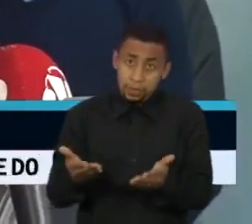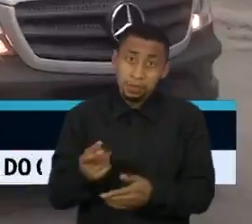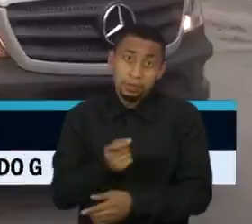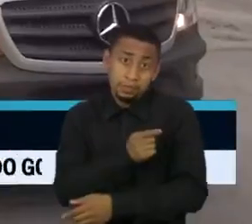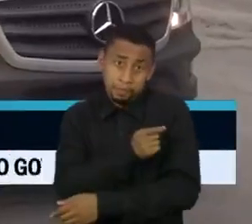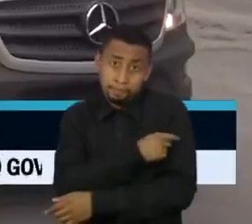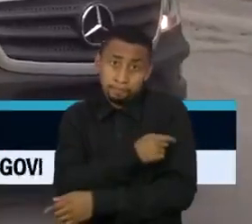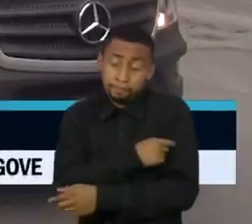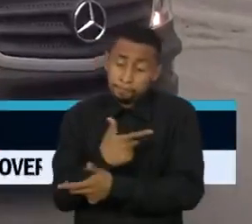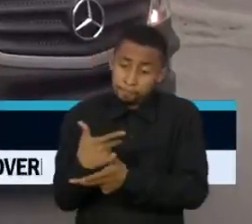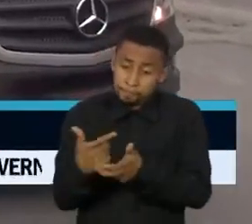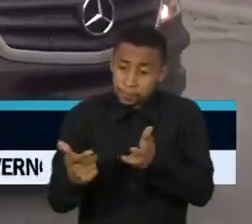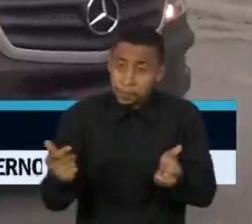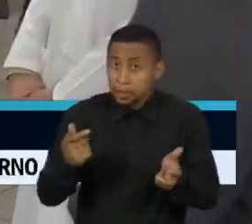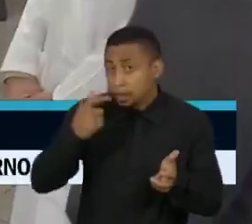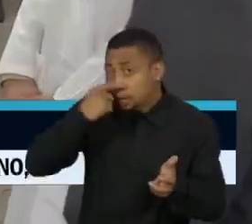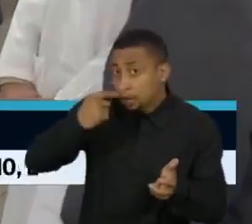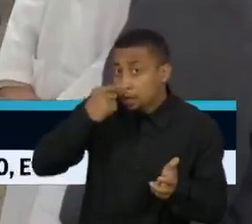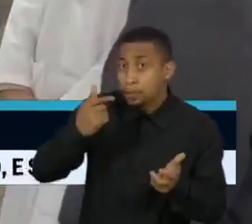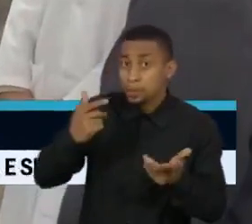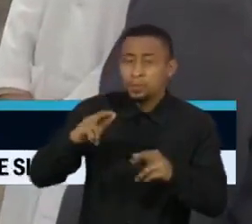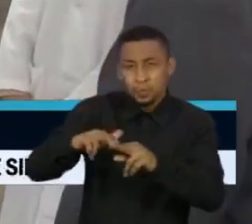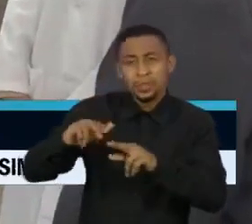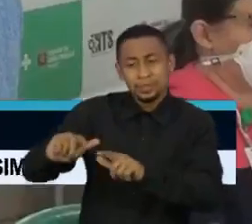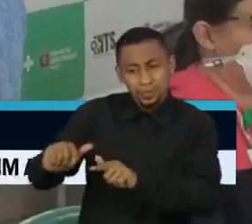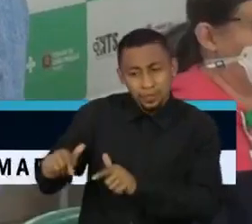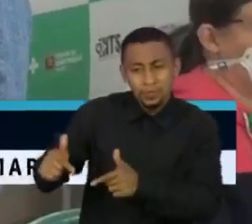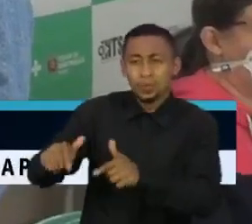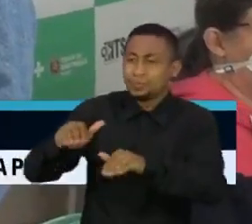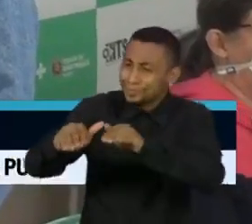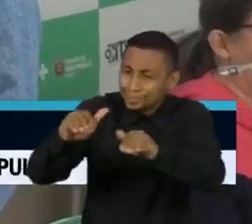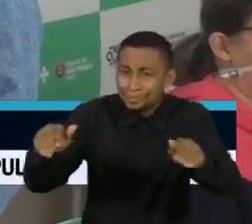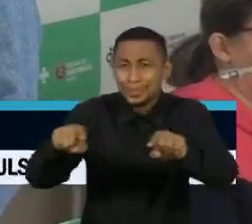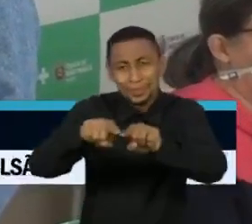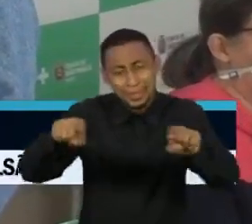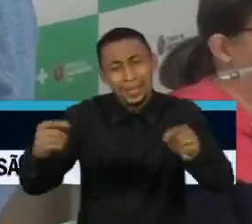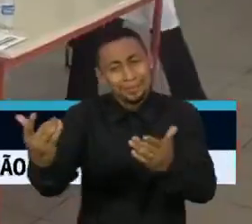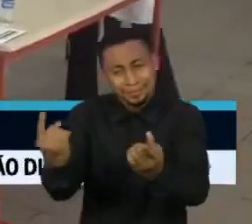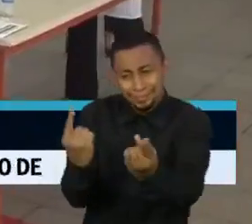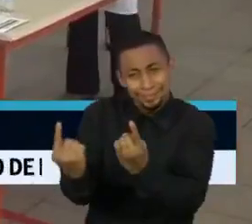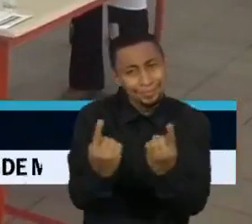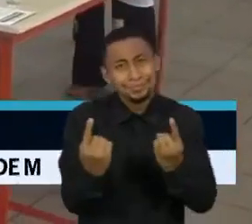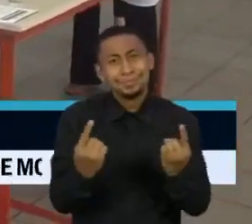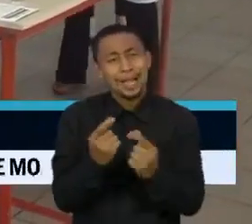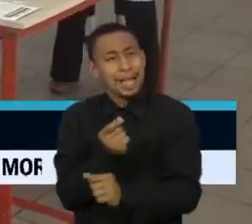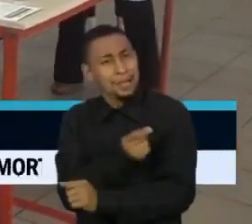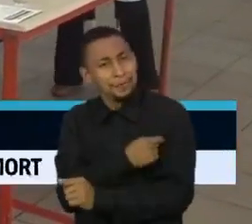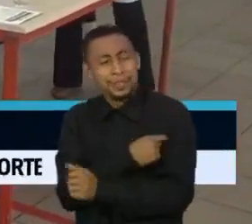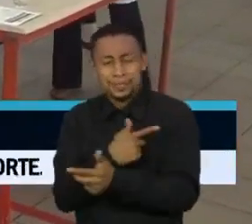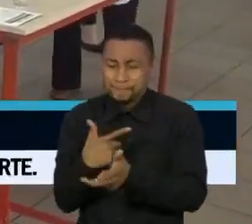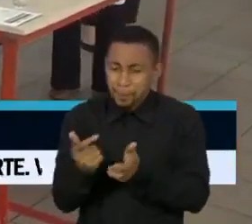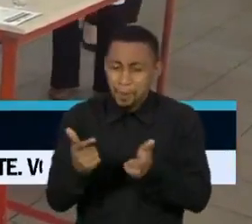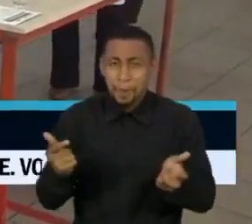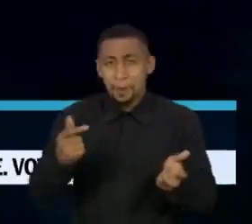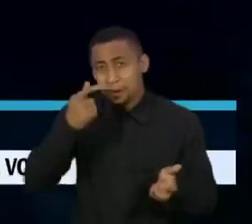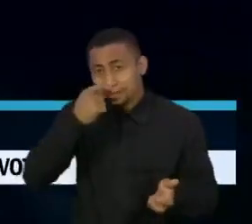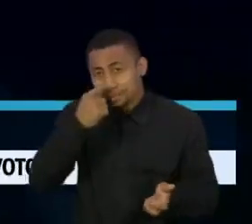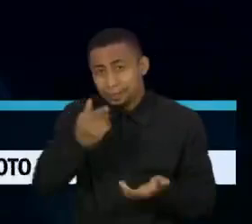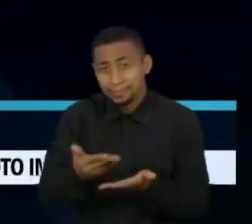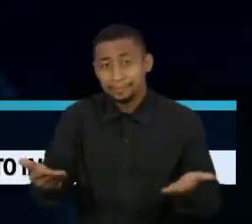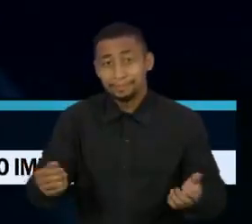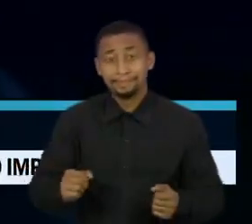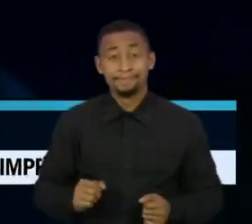enfim. Então, por isso o esforço no sentido da gente poder avançar na cobertura vacinal do influenza.